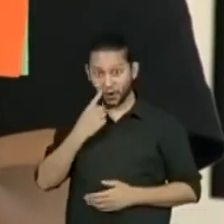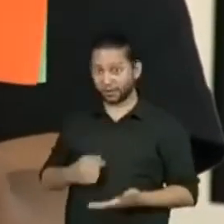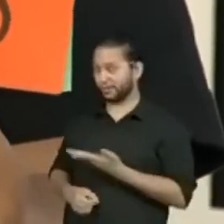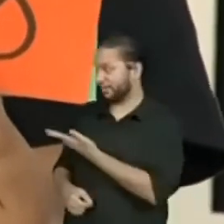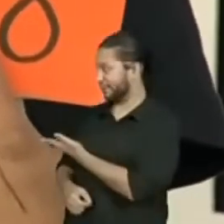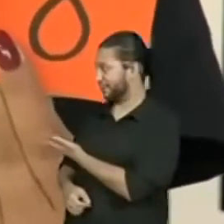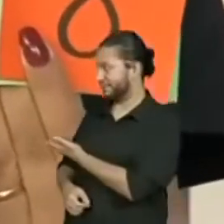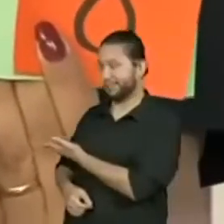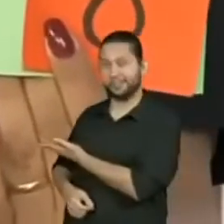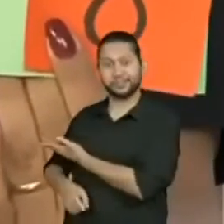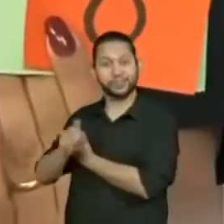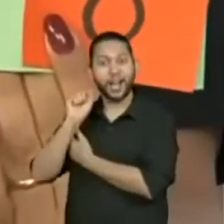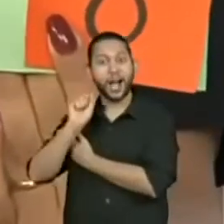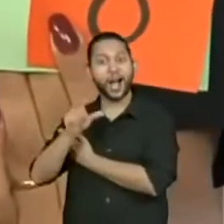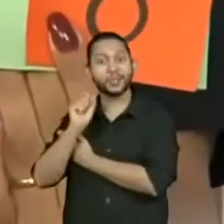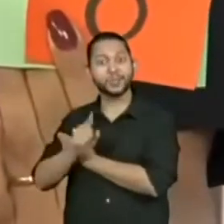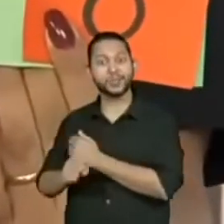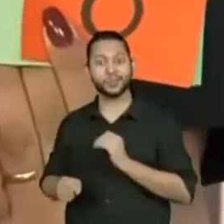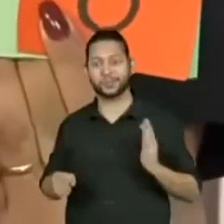400,